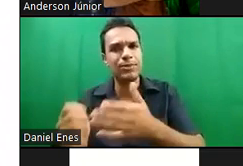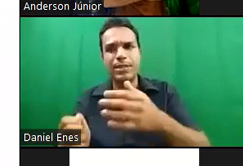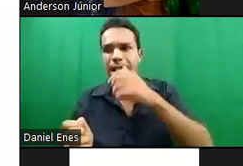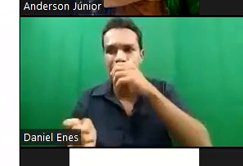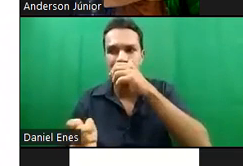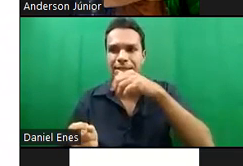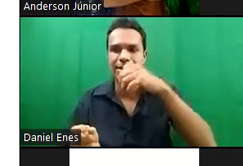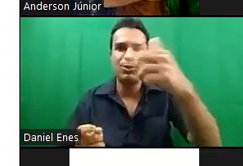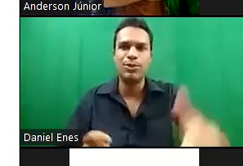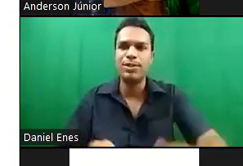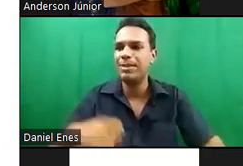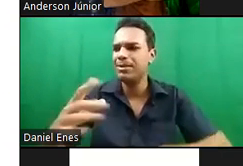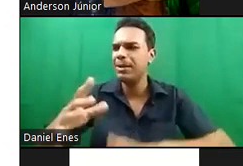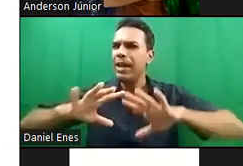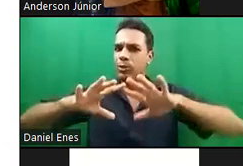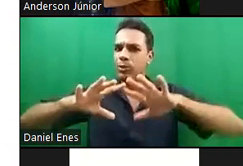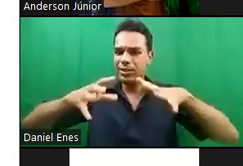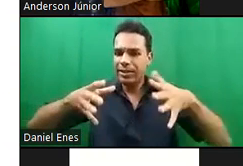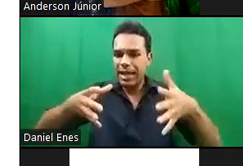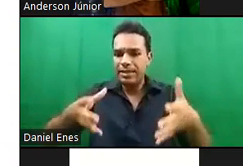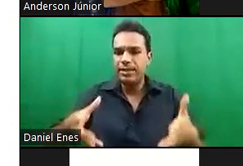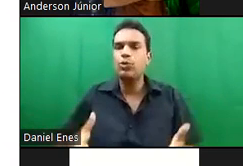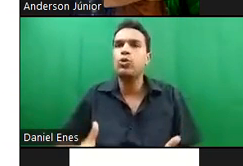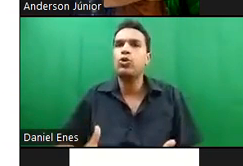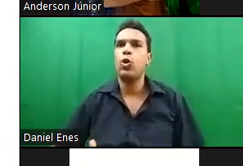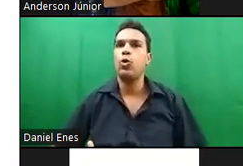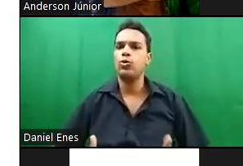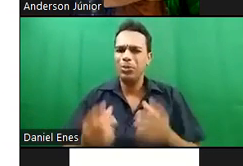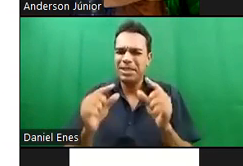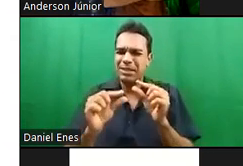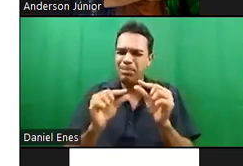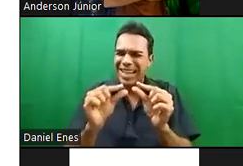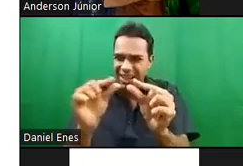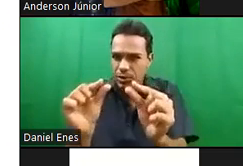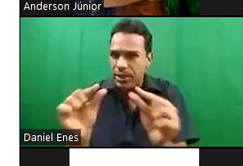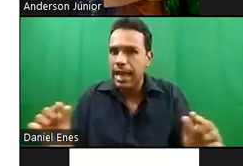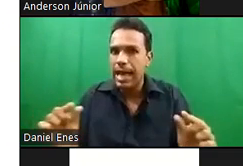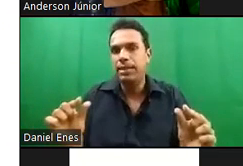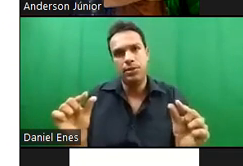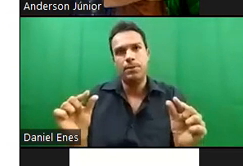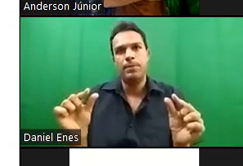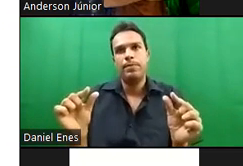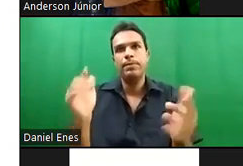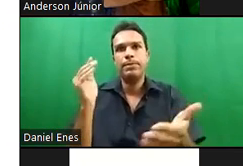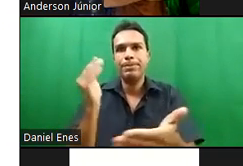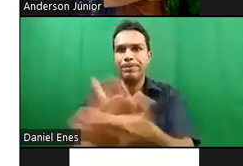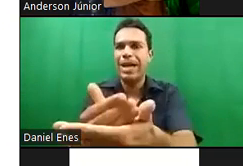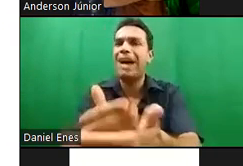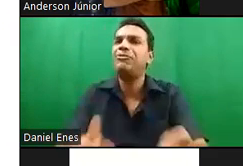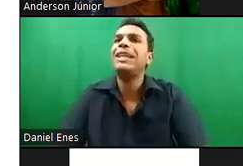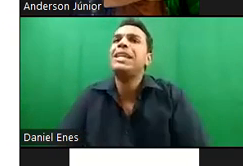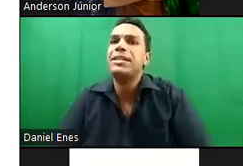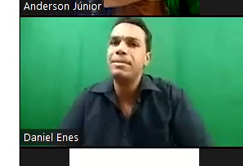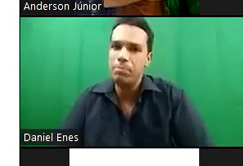separação silábica, se é monossílaba, todos esses detalhezinhos dos sons, todos esses pequenos detalhes,